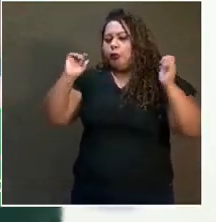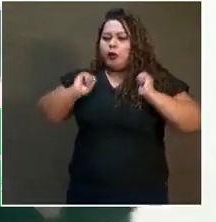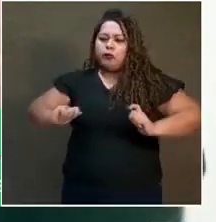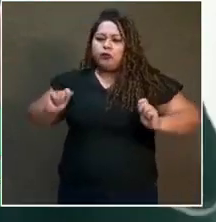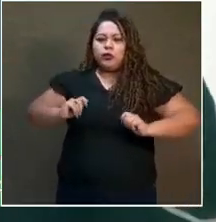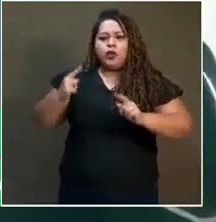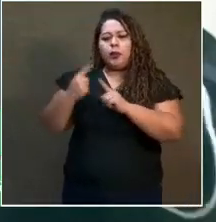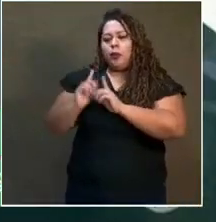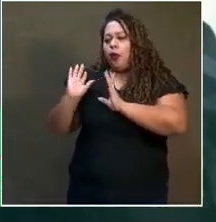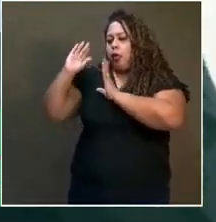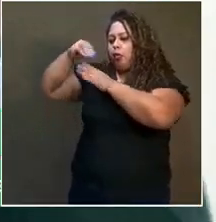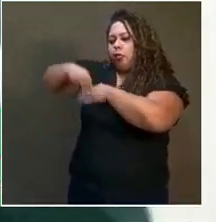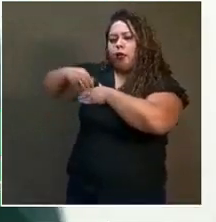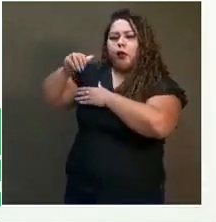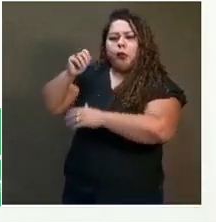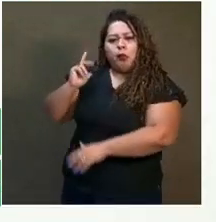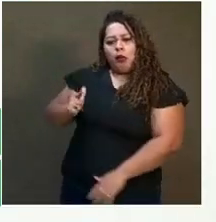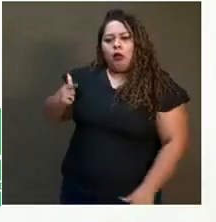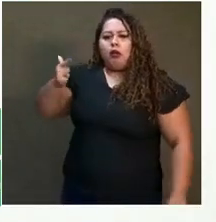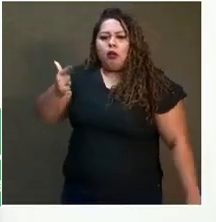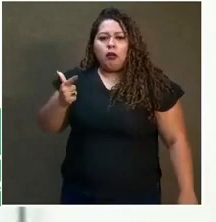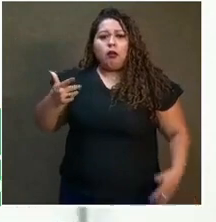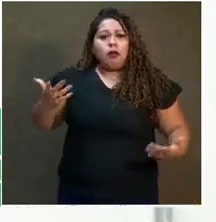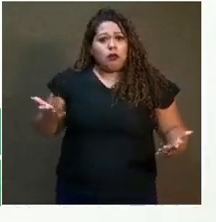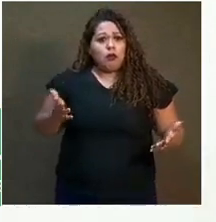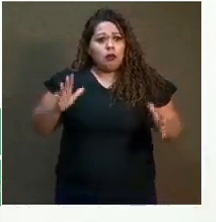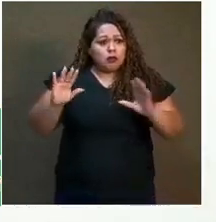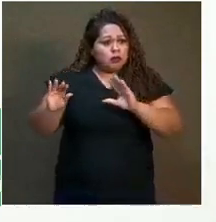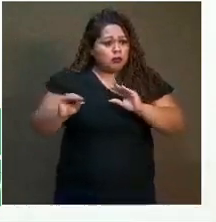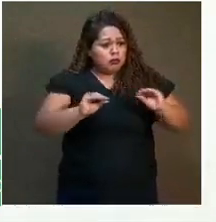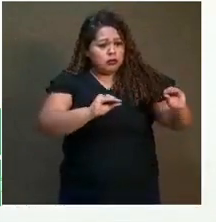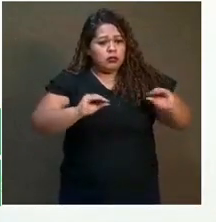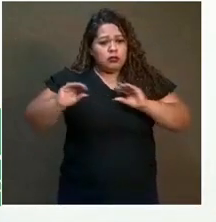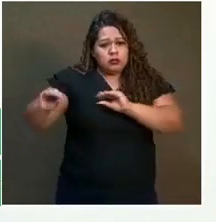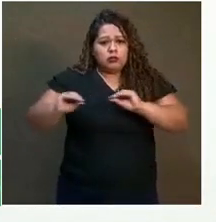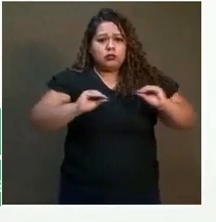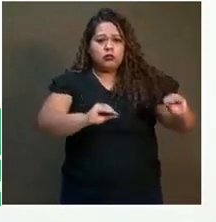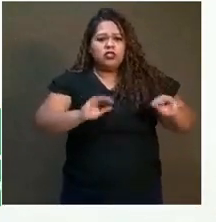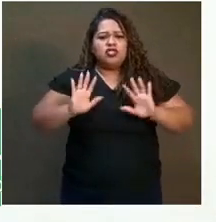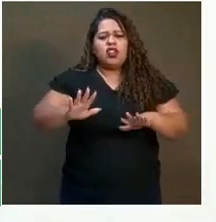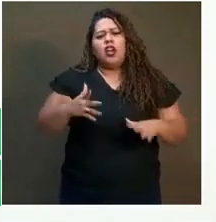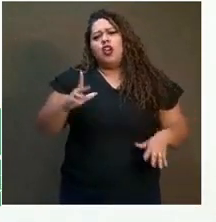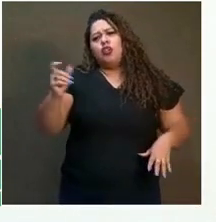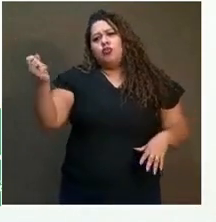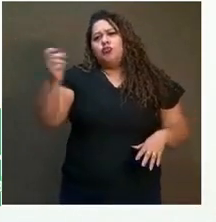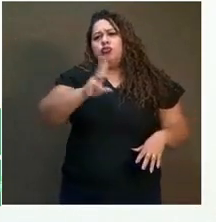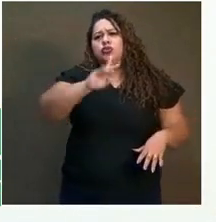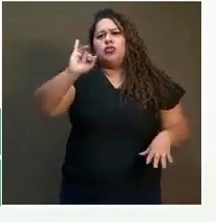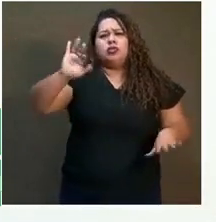estava premeditando. Ele tinha terminado a mudança. Ele falou aqui o dia todo no sol.